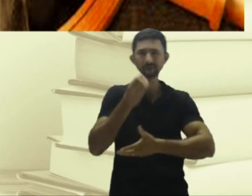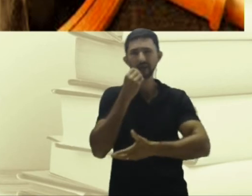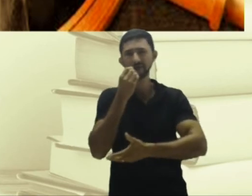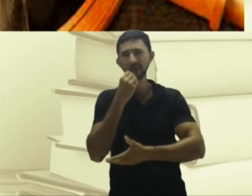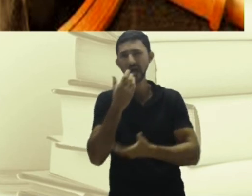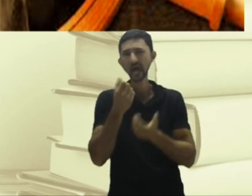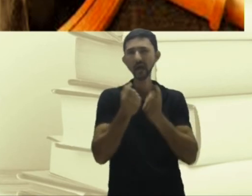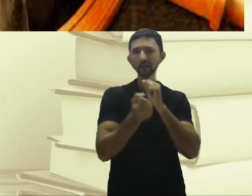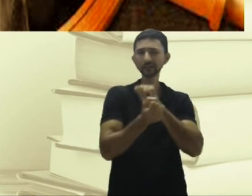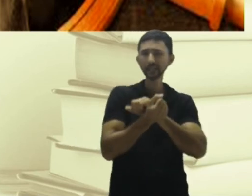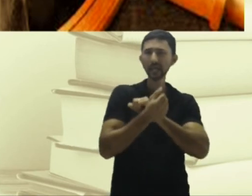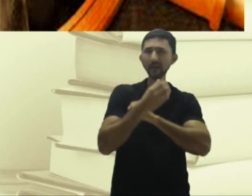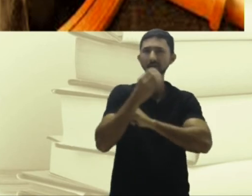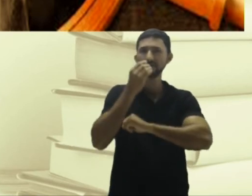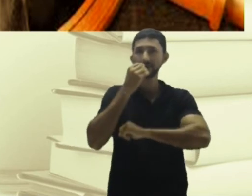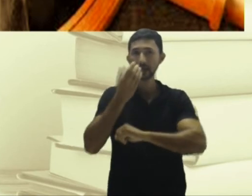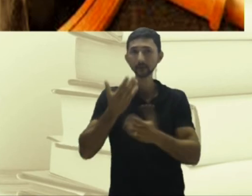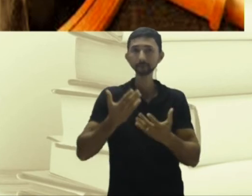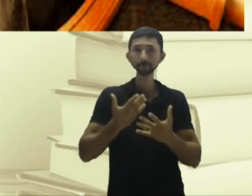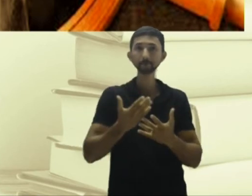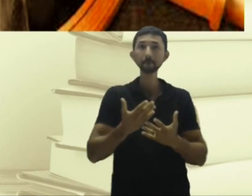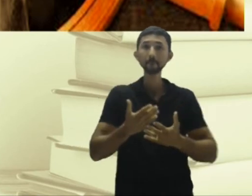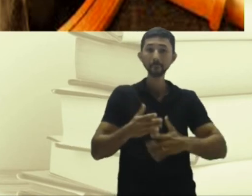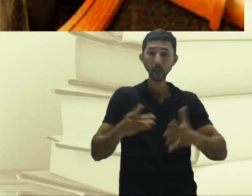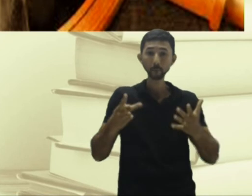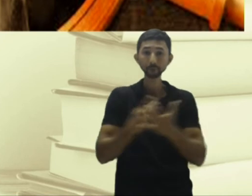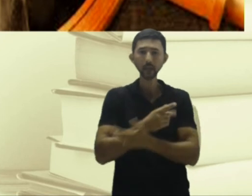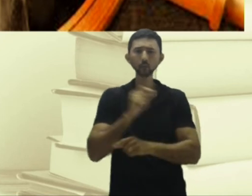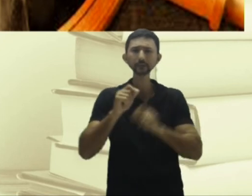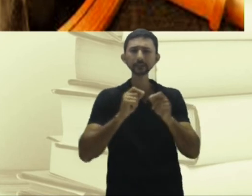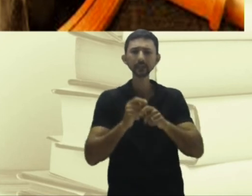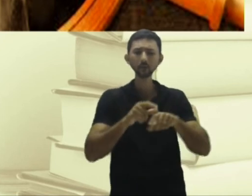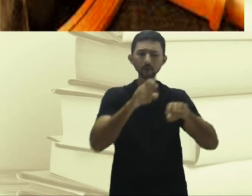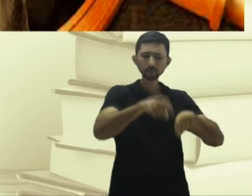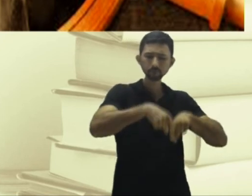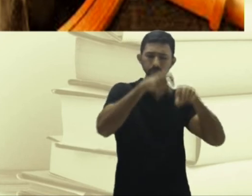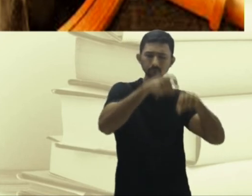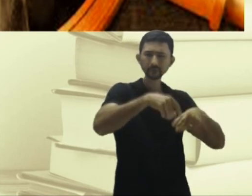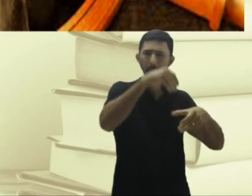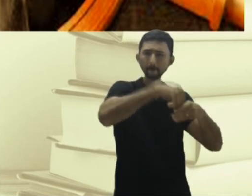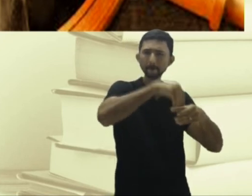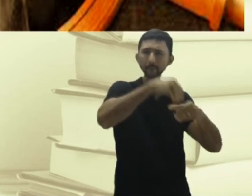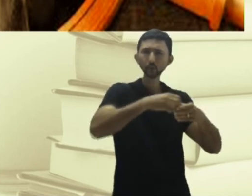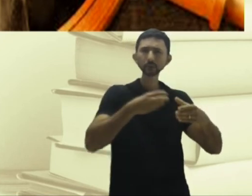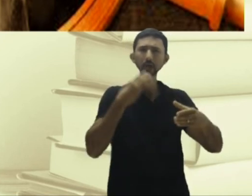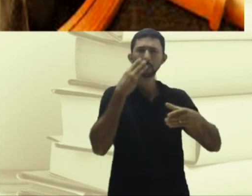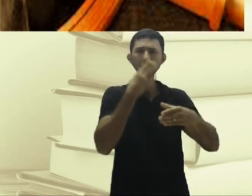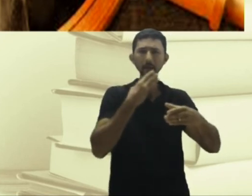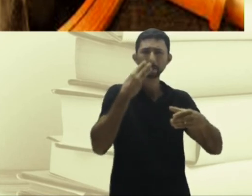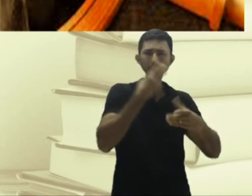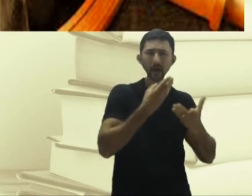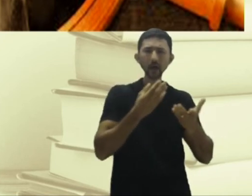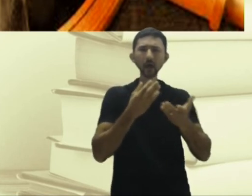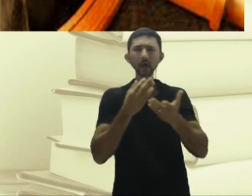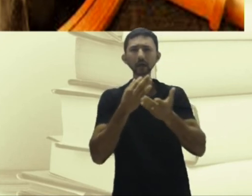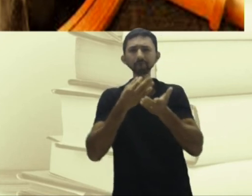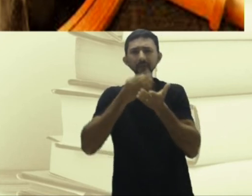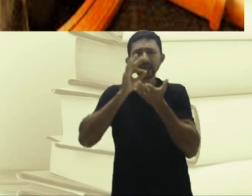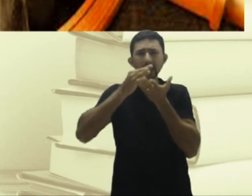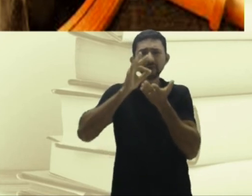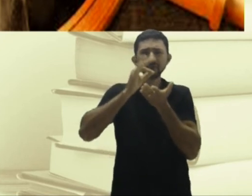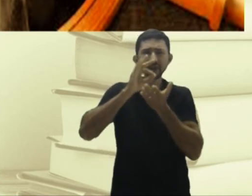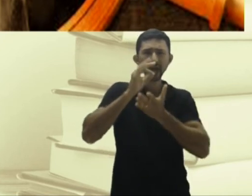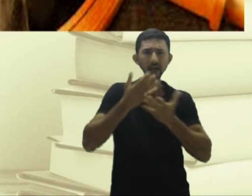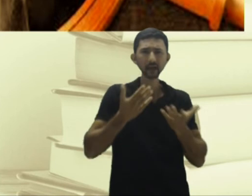fragilidades, tá? Tanto isso é verdade que em algumas lavouras de produção de café no sudeste do